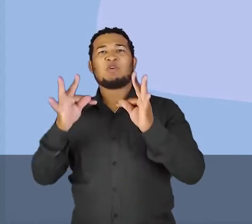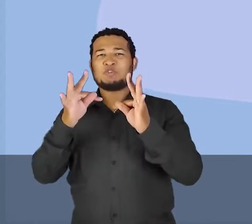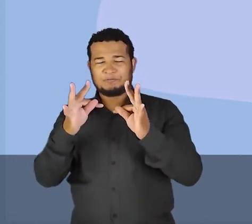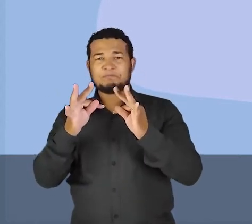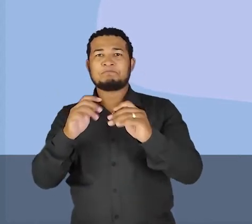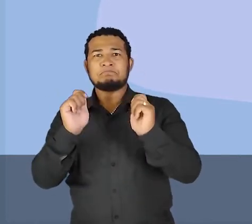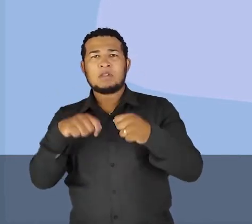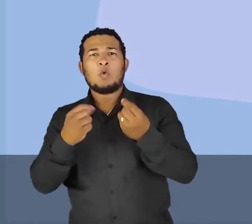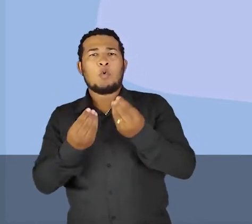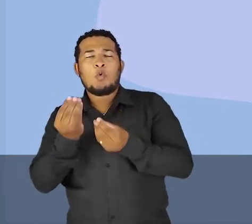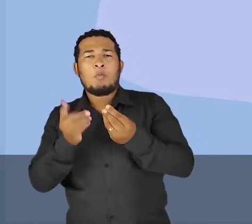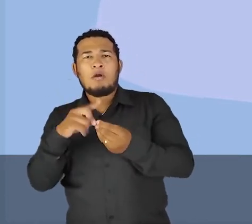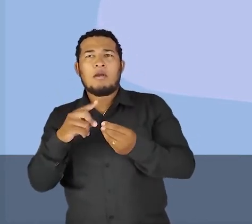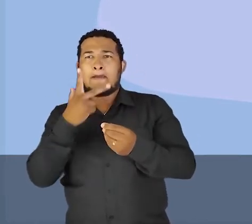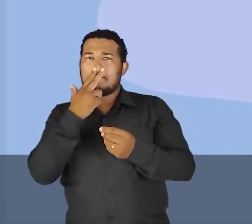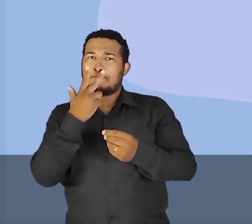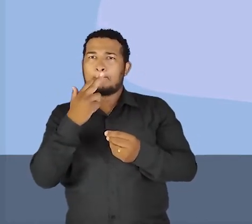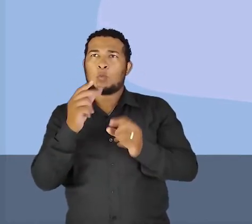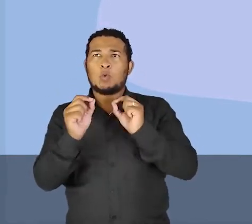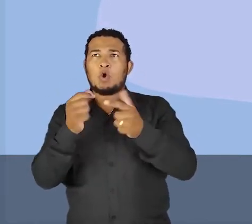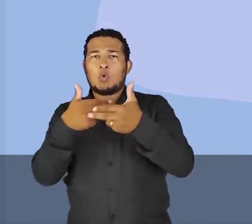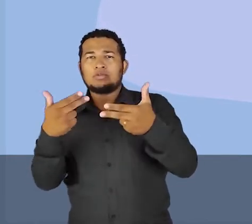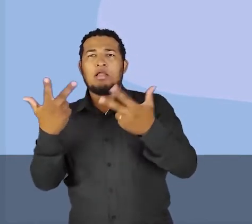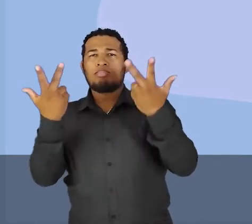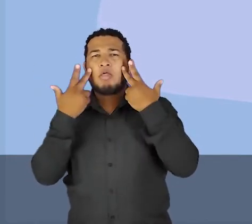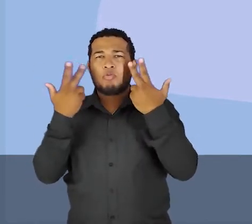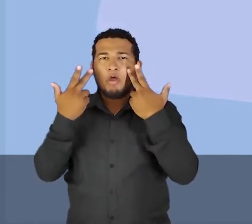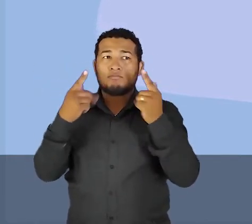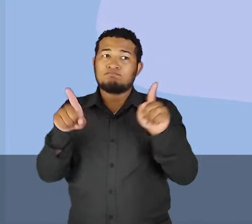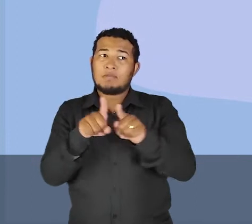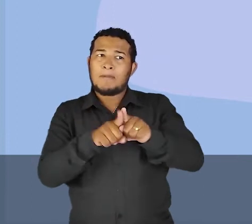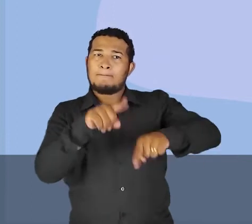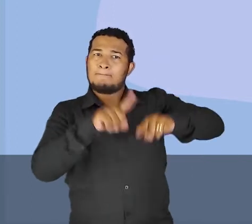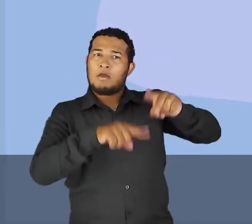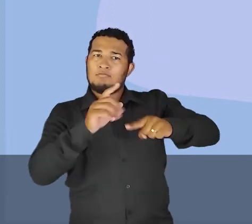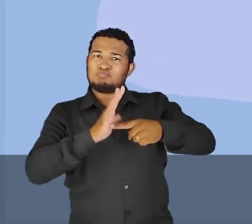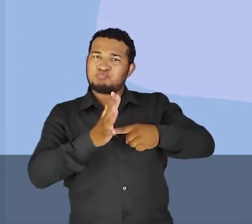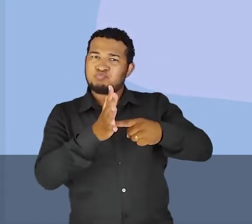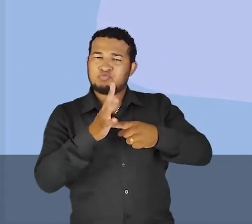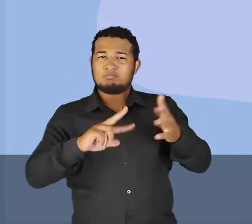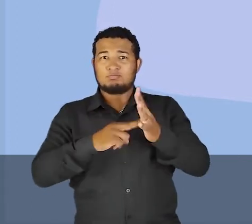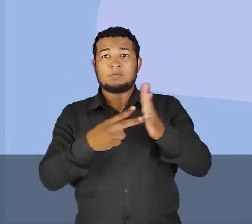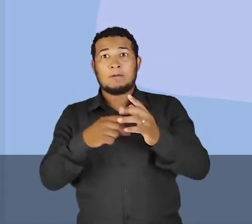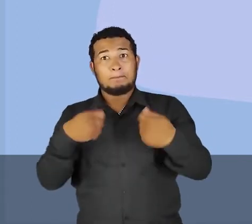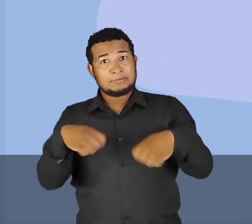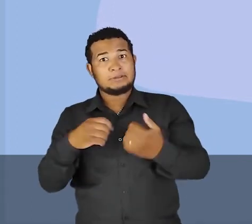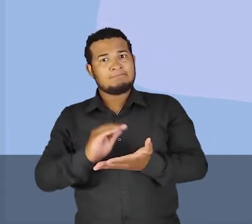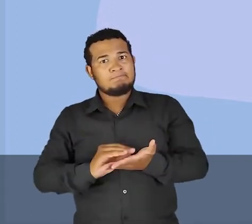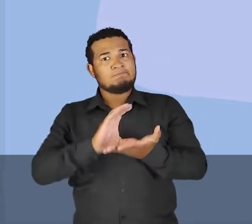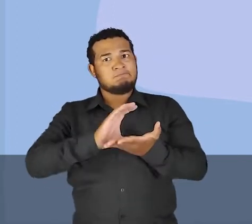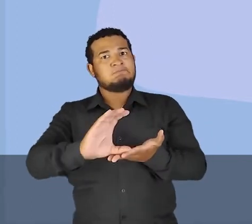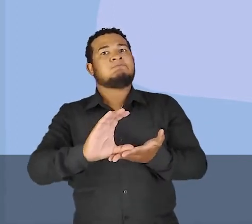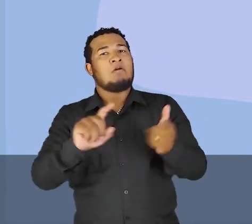tanto na correção dos aspectos naturais, como no investimento em máquinas, exigindo um grande aporte financeiro e